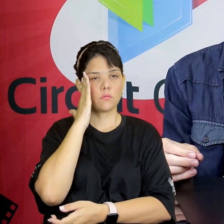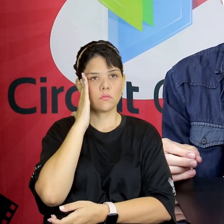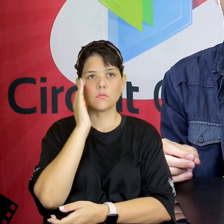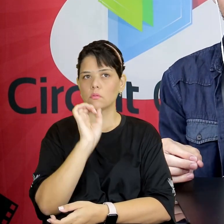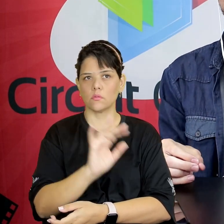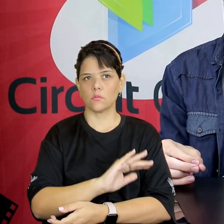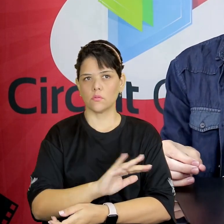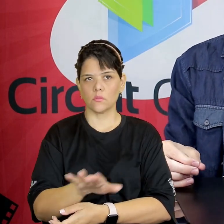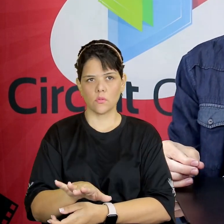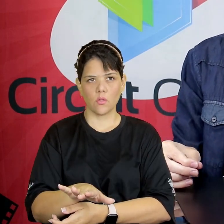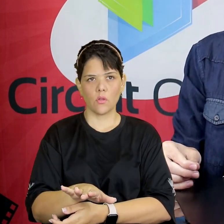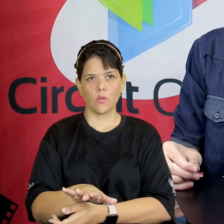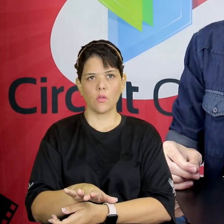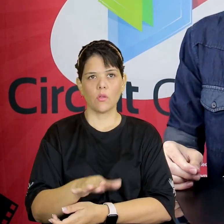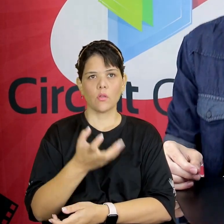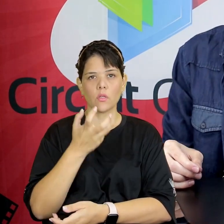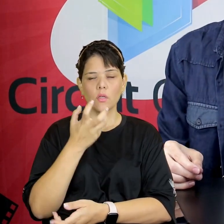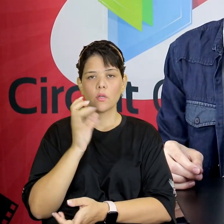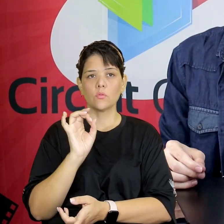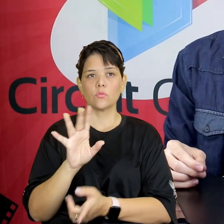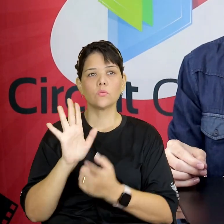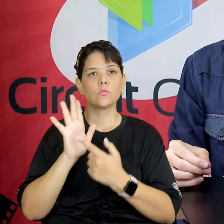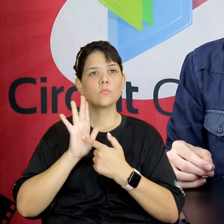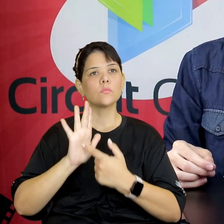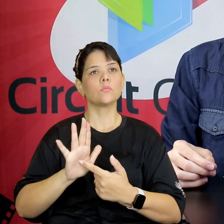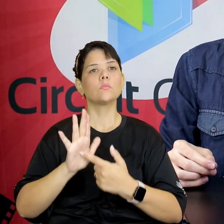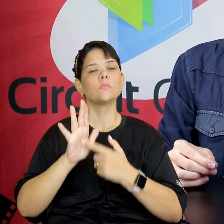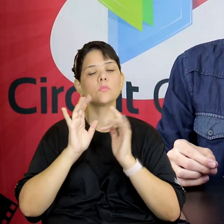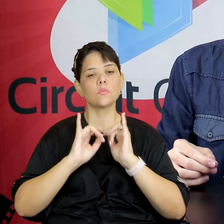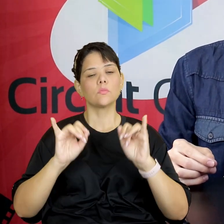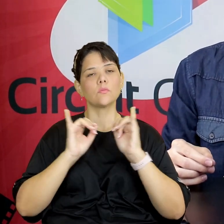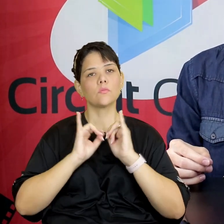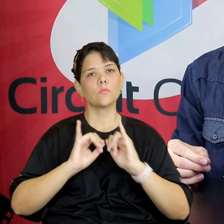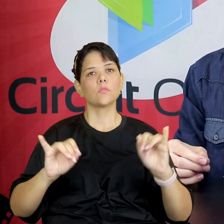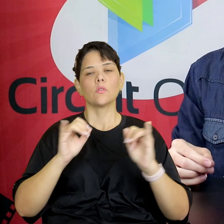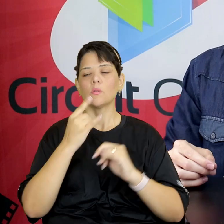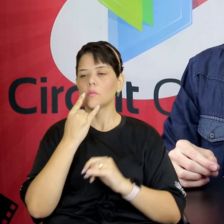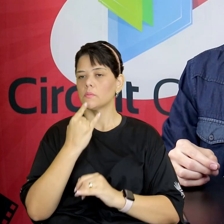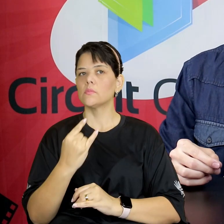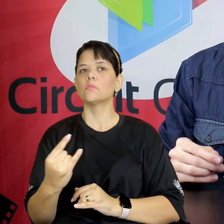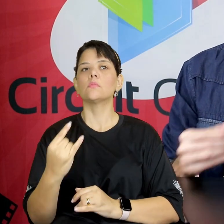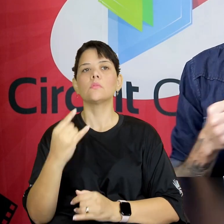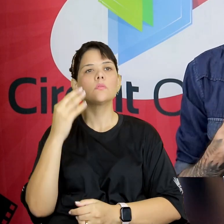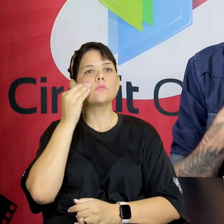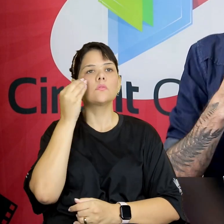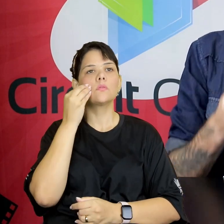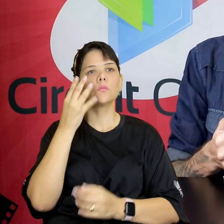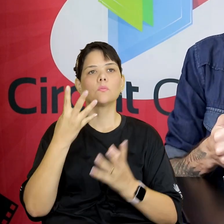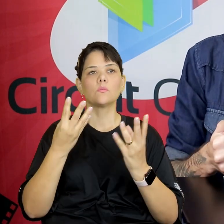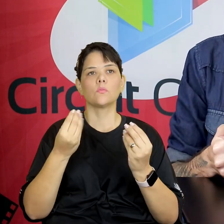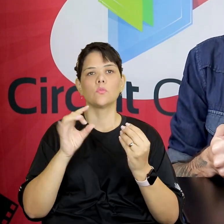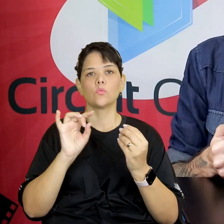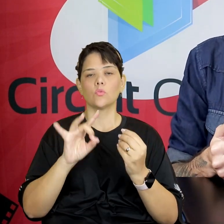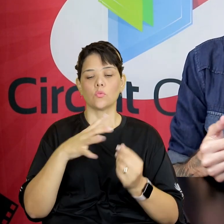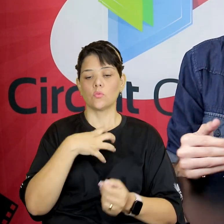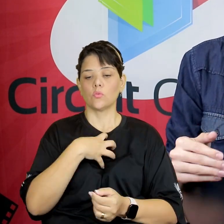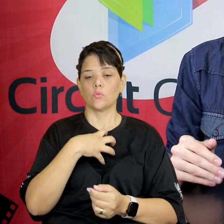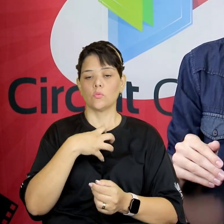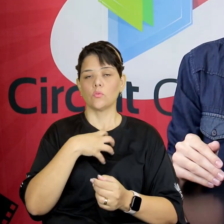é isso. Eu quero te passar essa informação, essa inspiração de que ele tentou muito e tal, eu quero passar esse